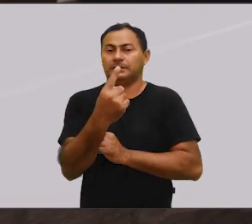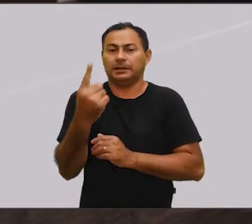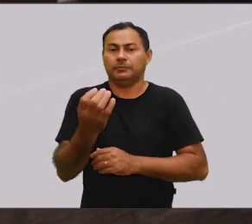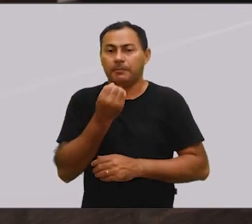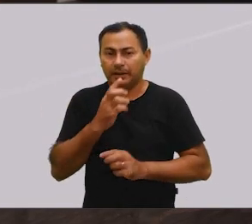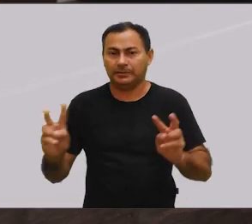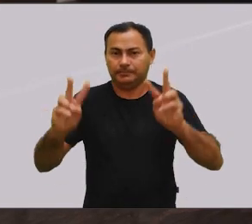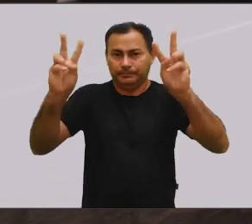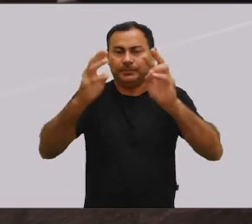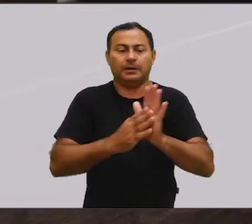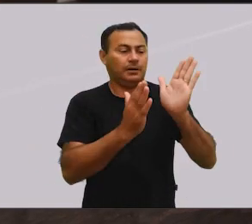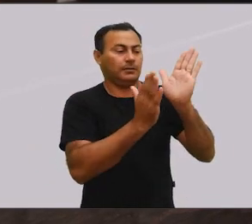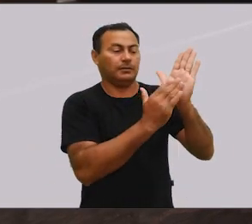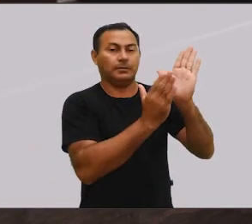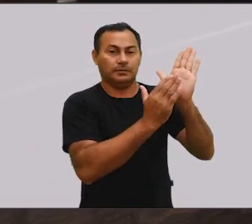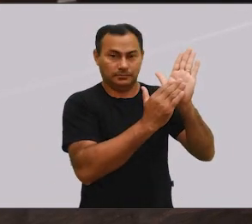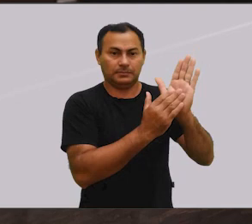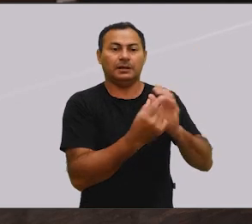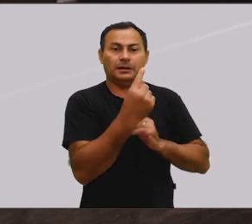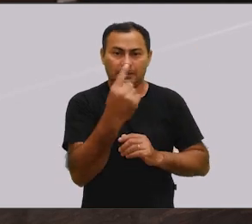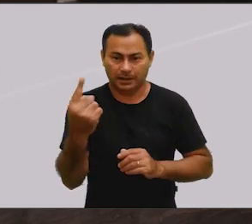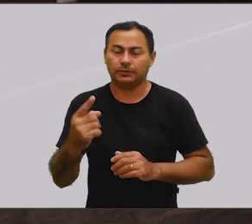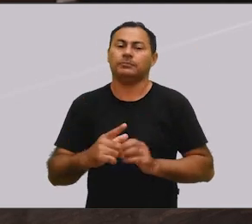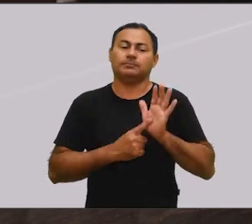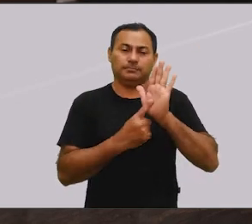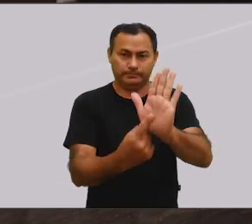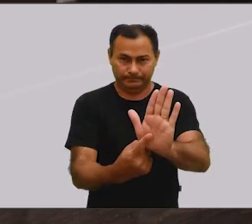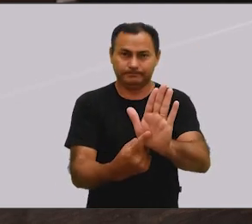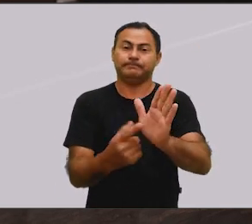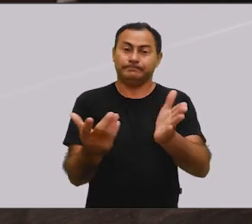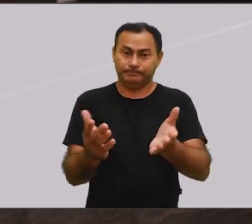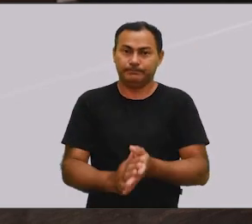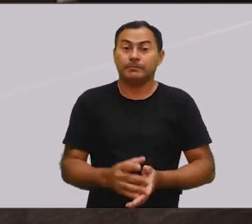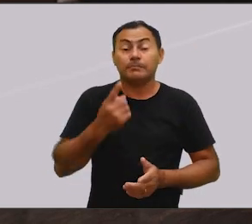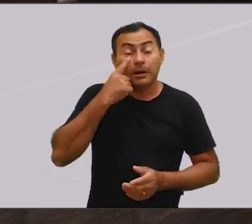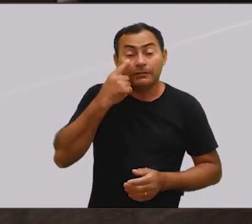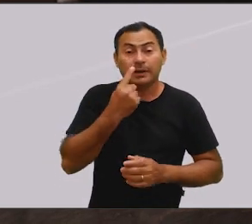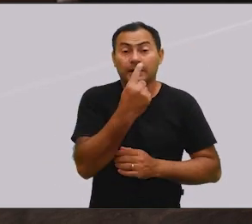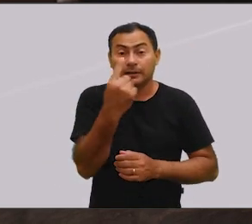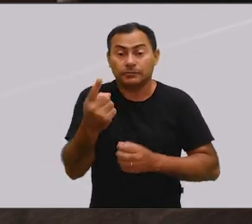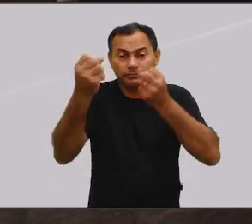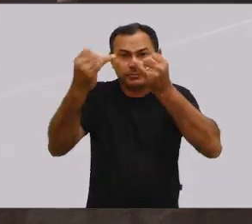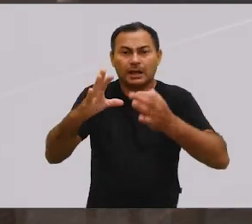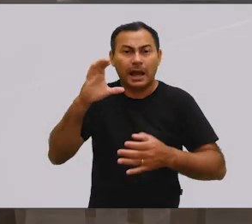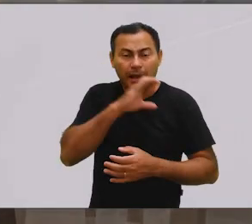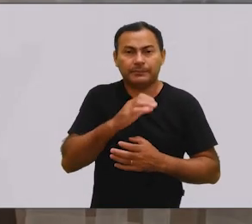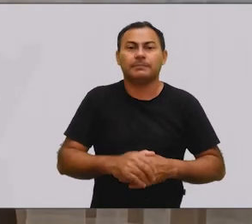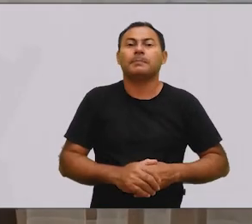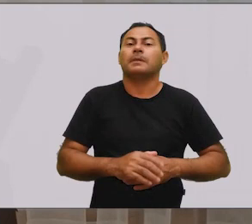uma das bem-aventuranças é a promessa que cada uma traz. Vamos ver cada uma delas